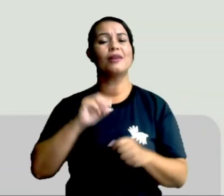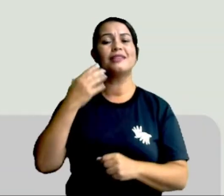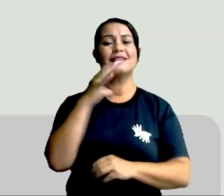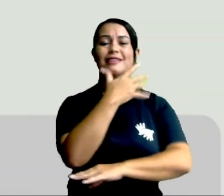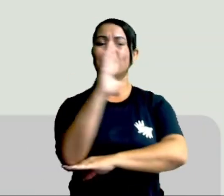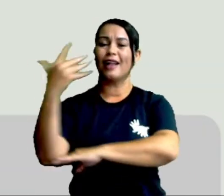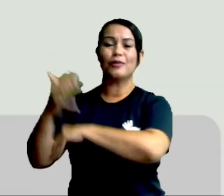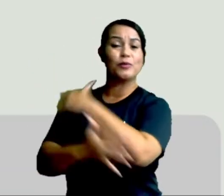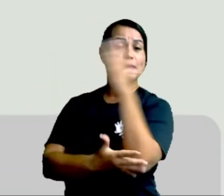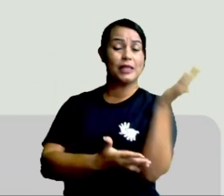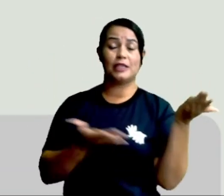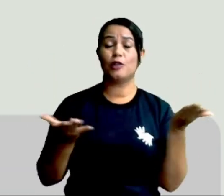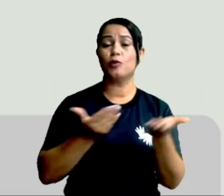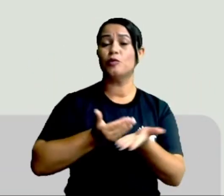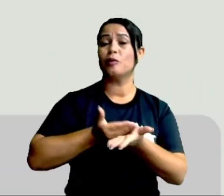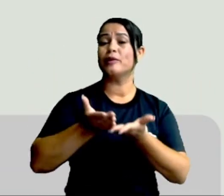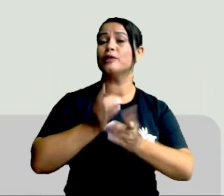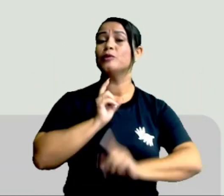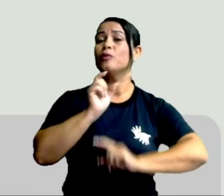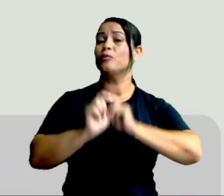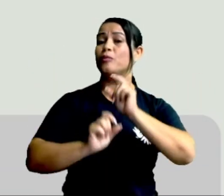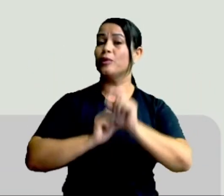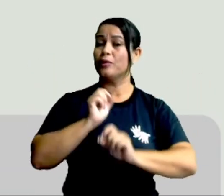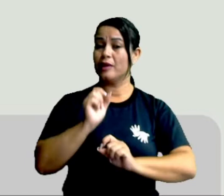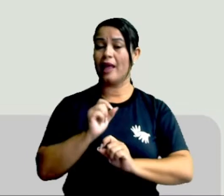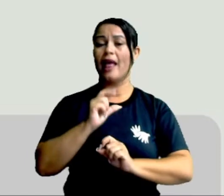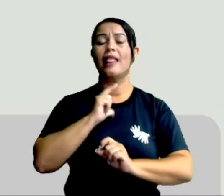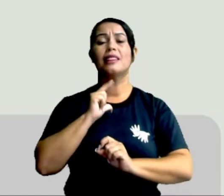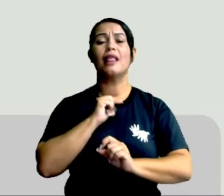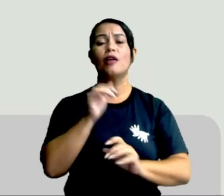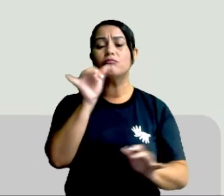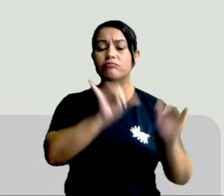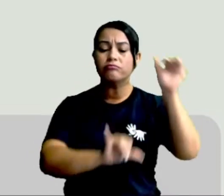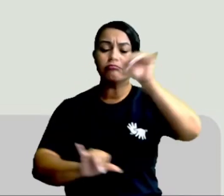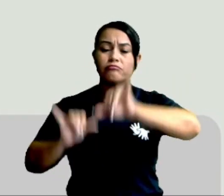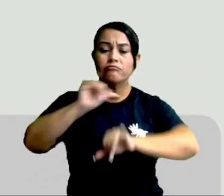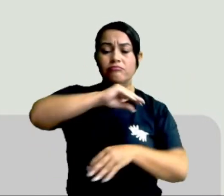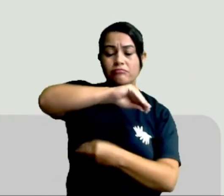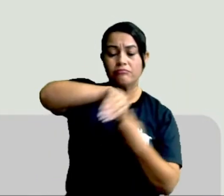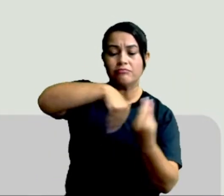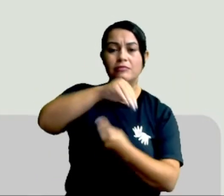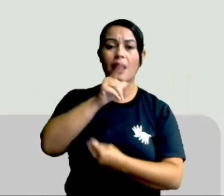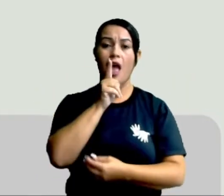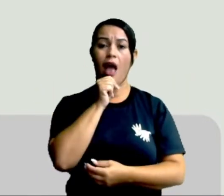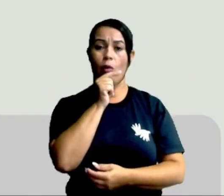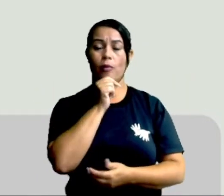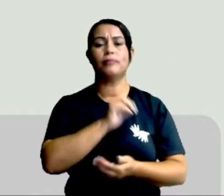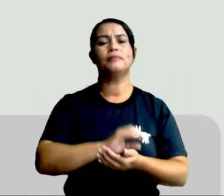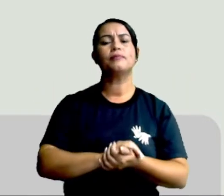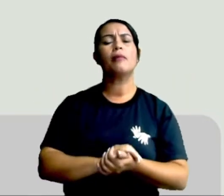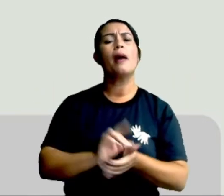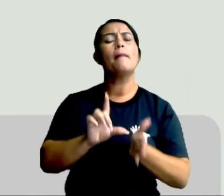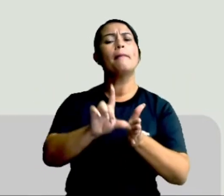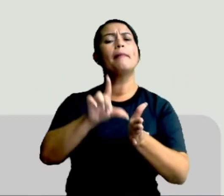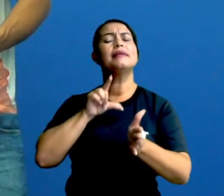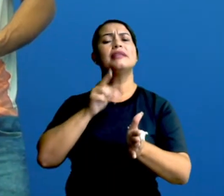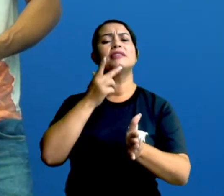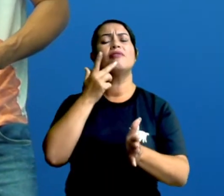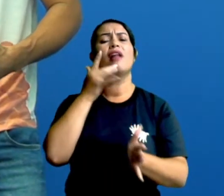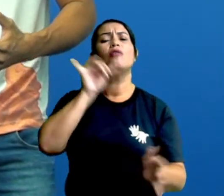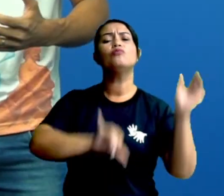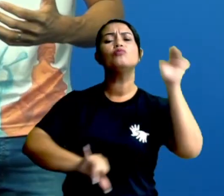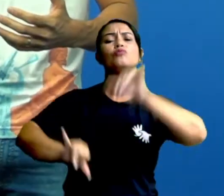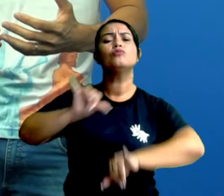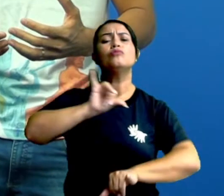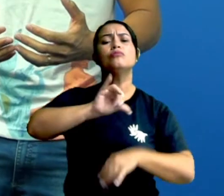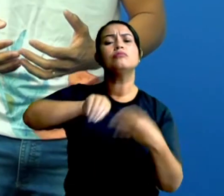da Natureza. Então, a gente vai começar pela constituição química da água. Mas antes de falar sobre a constituição